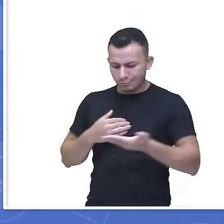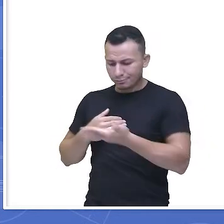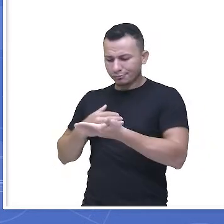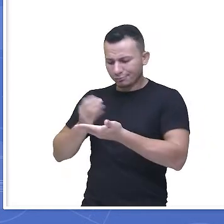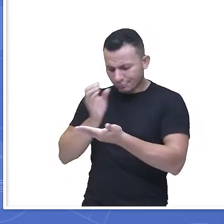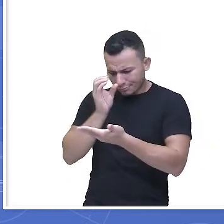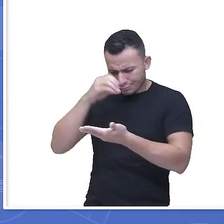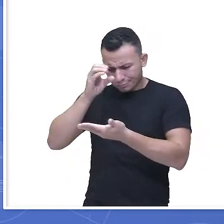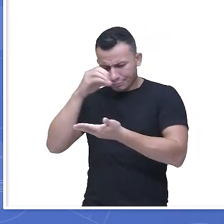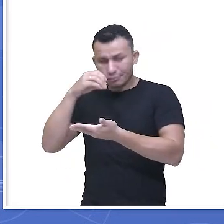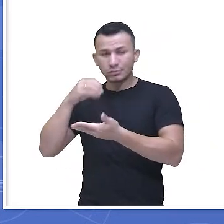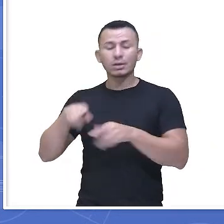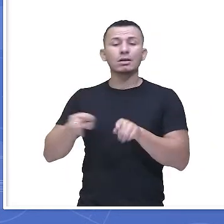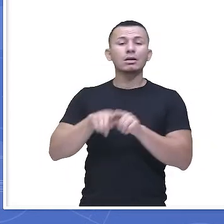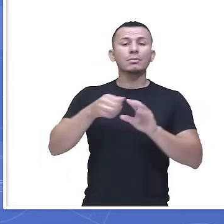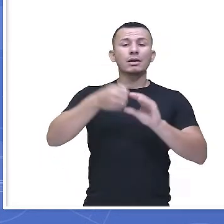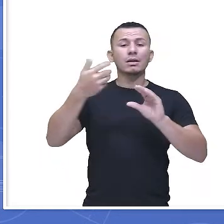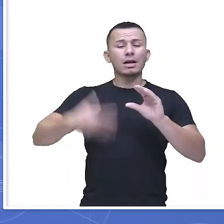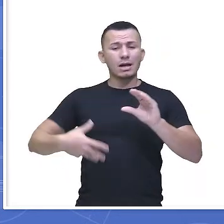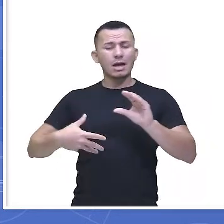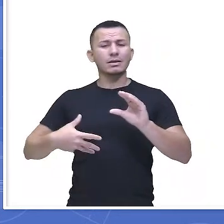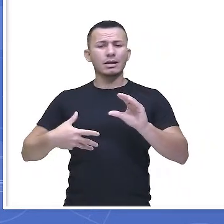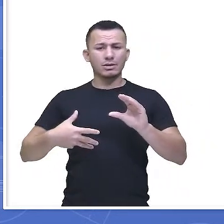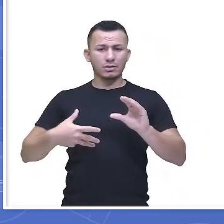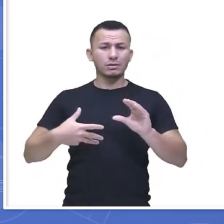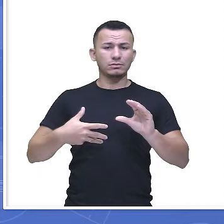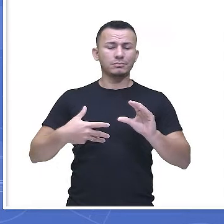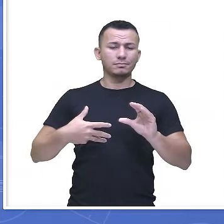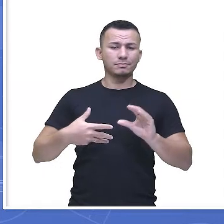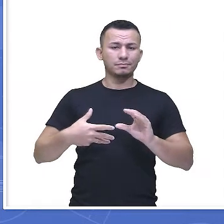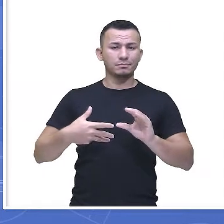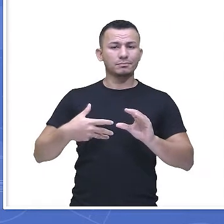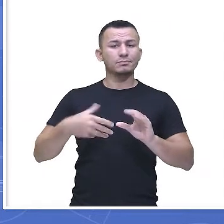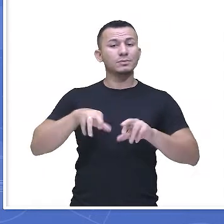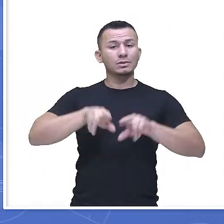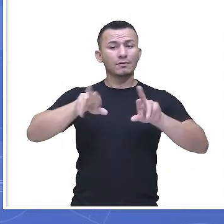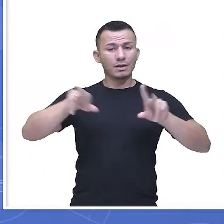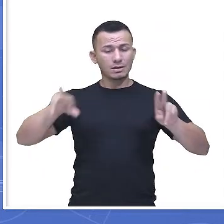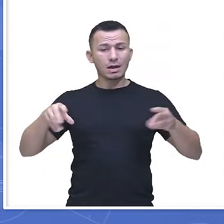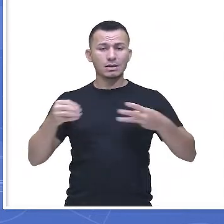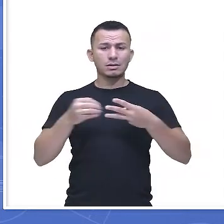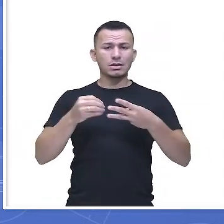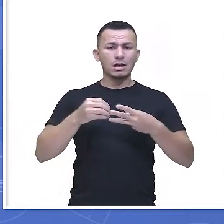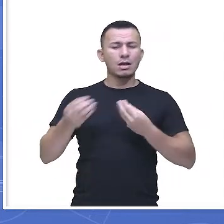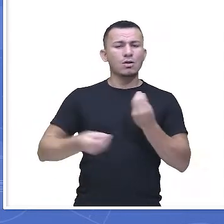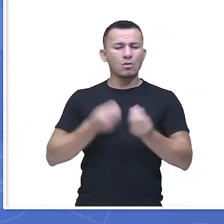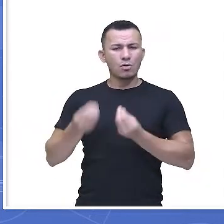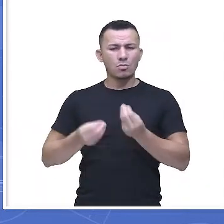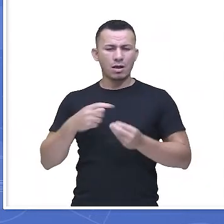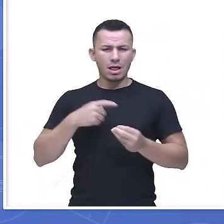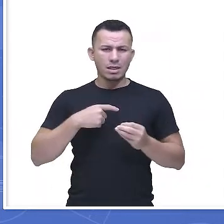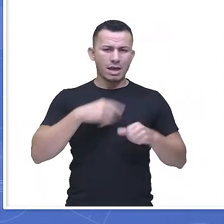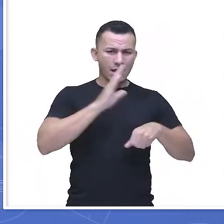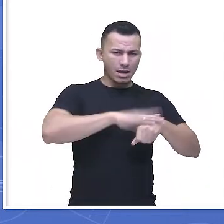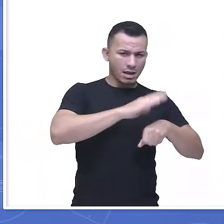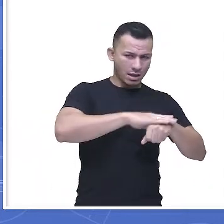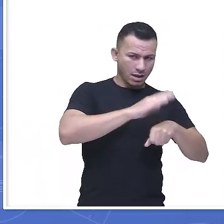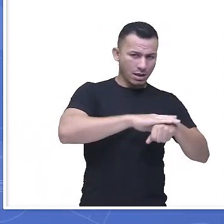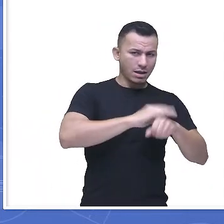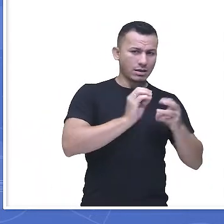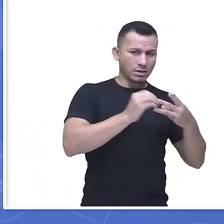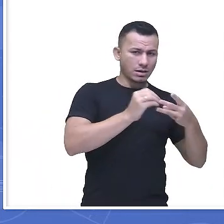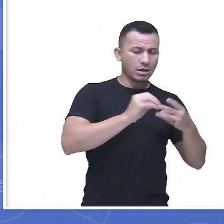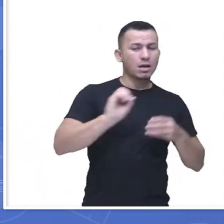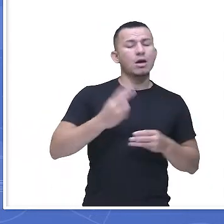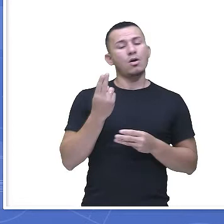é característico, uma forma característica de diferenciar células é célula procarionte e célula eucarionte.